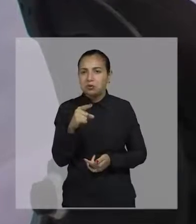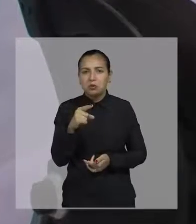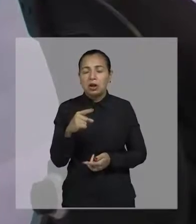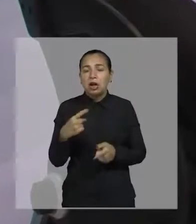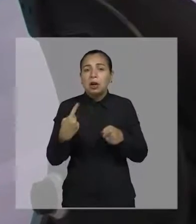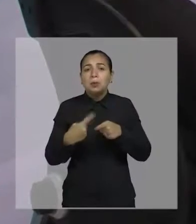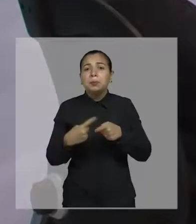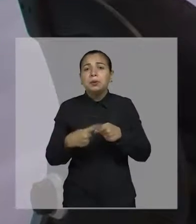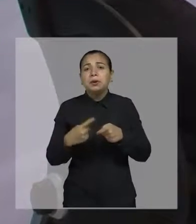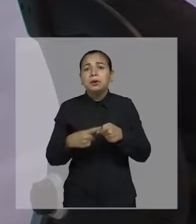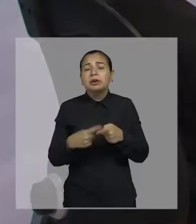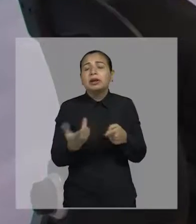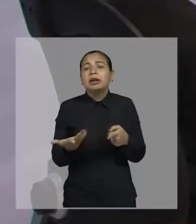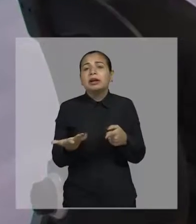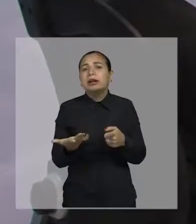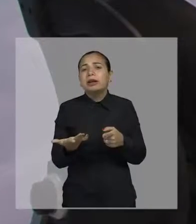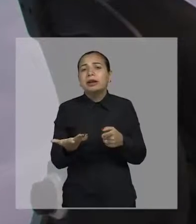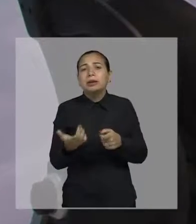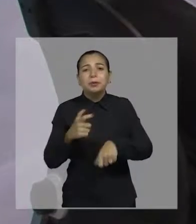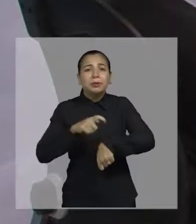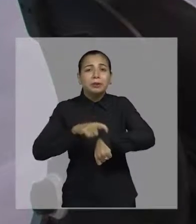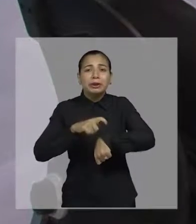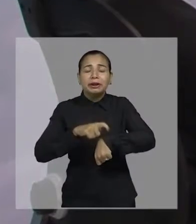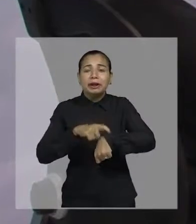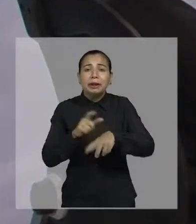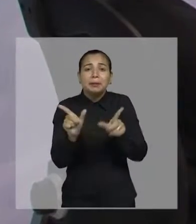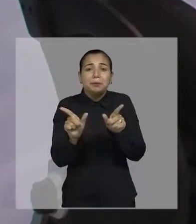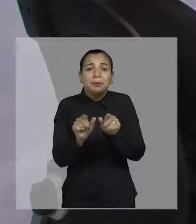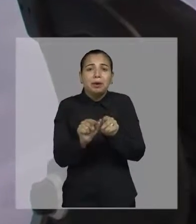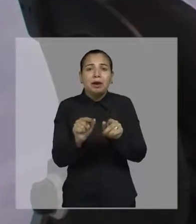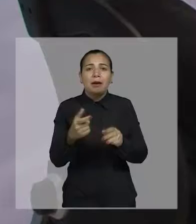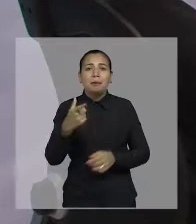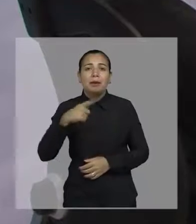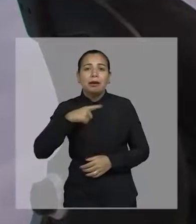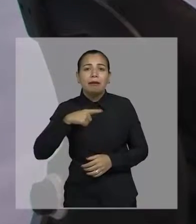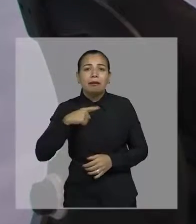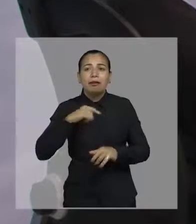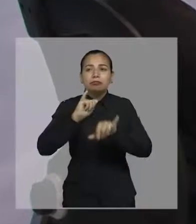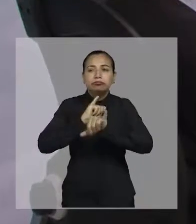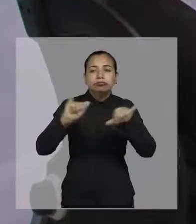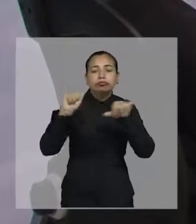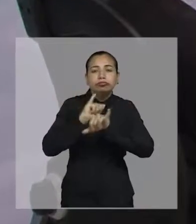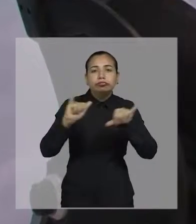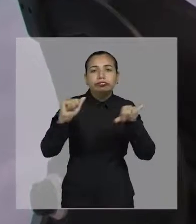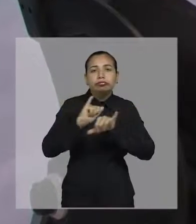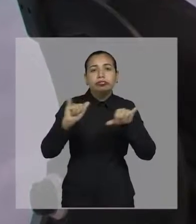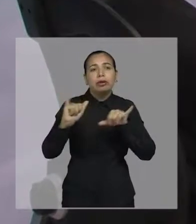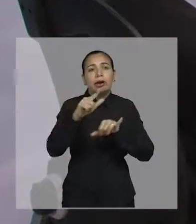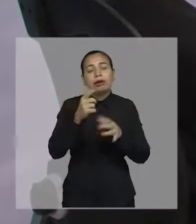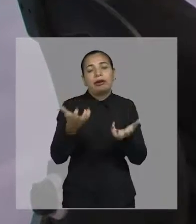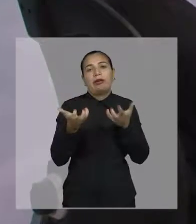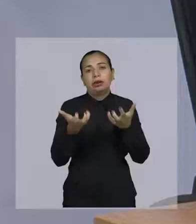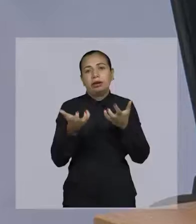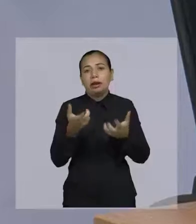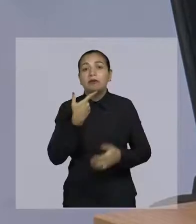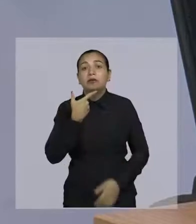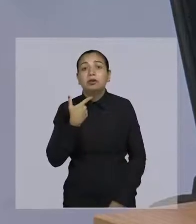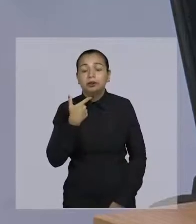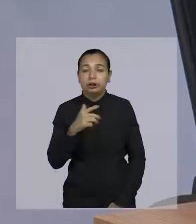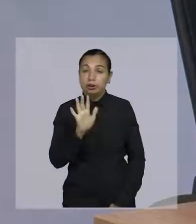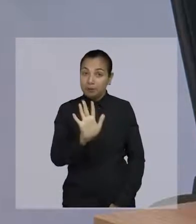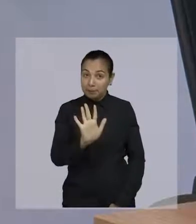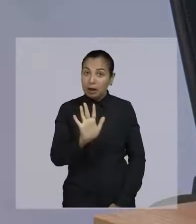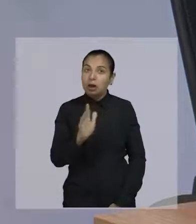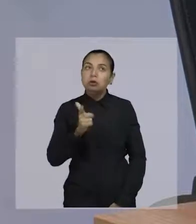curto para produzir esses efeitos que eles querem. Mas, de qualquer maneira, o